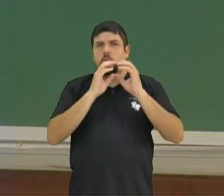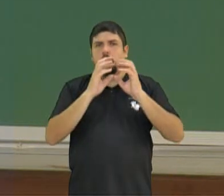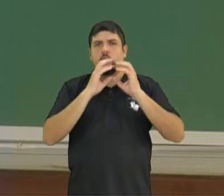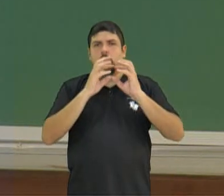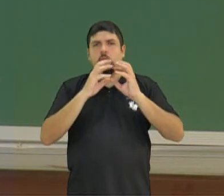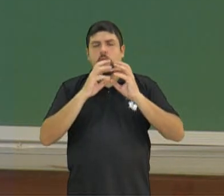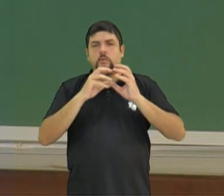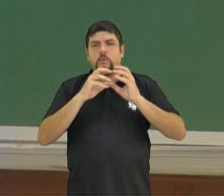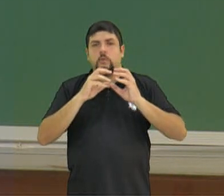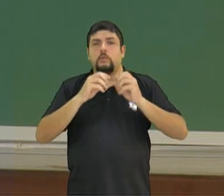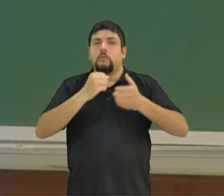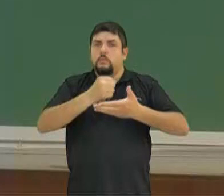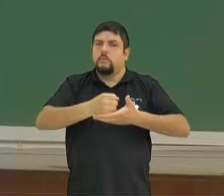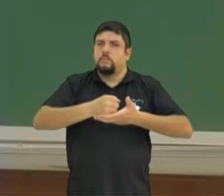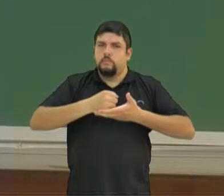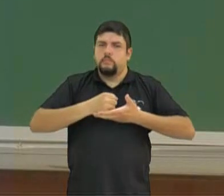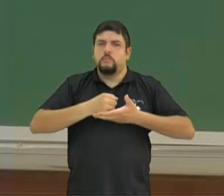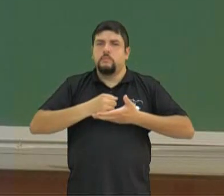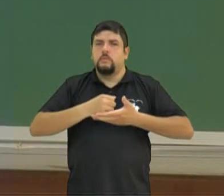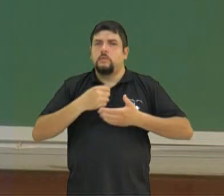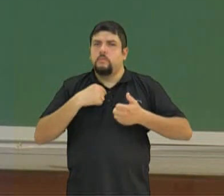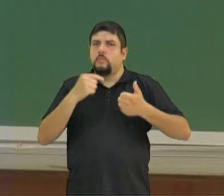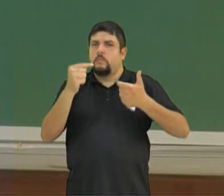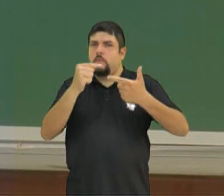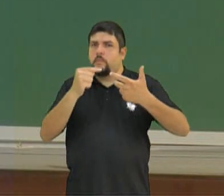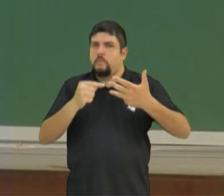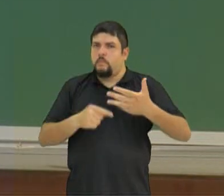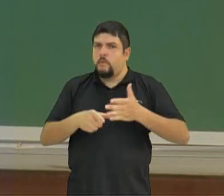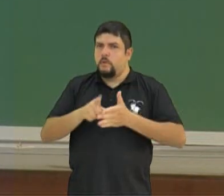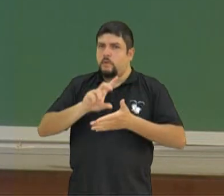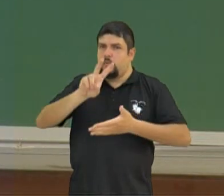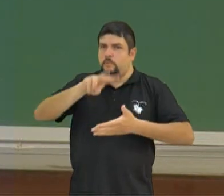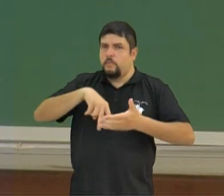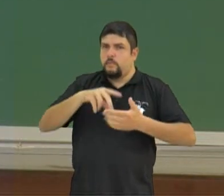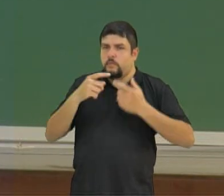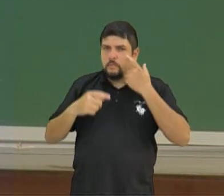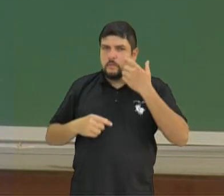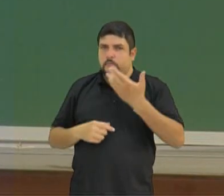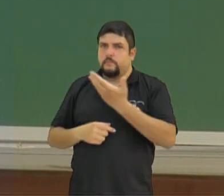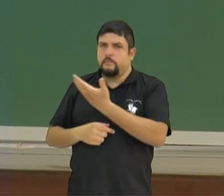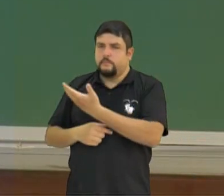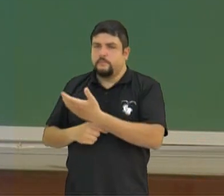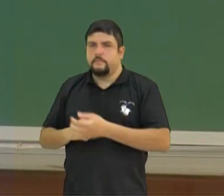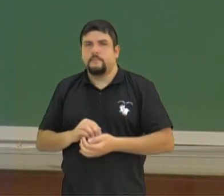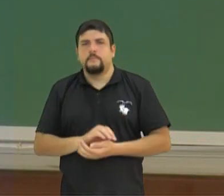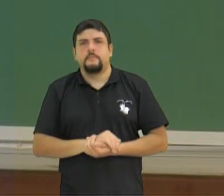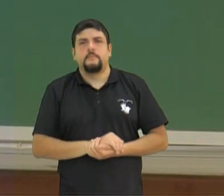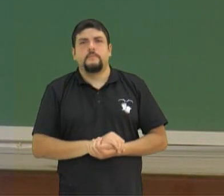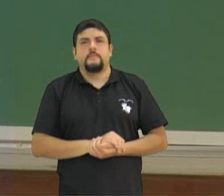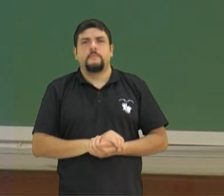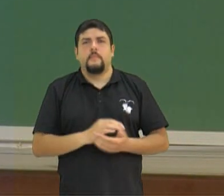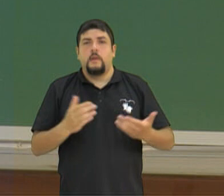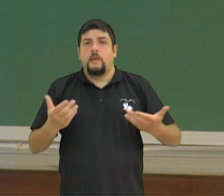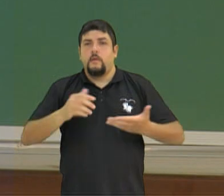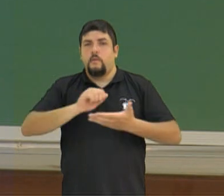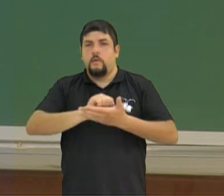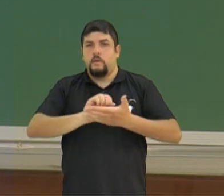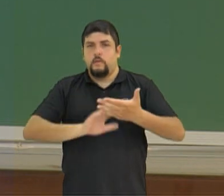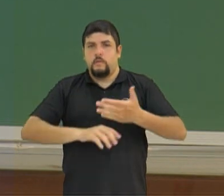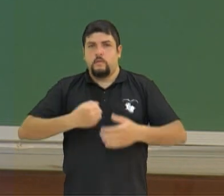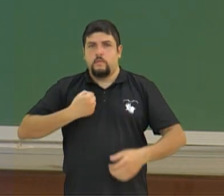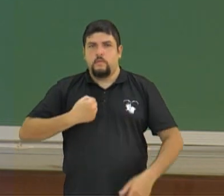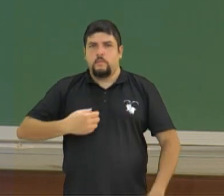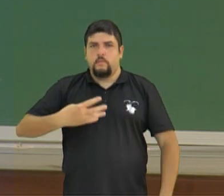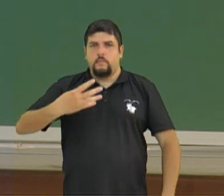benefícios. Alguns desses é o que acabamos de ver aqui. Bien? Temos agora a atividade número